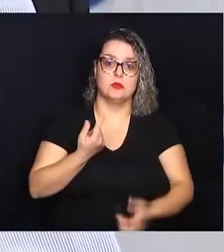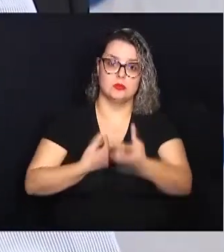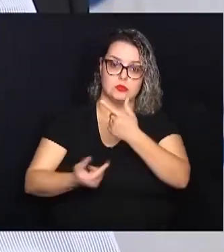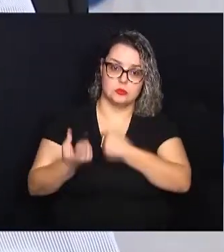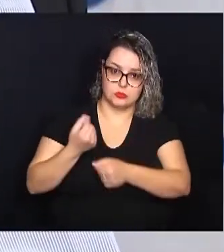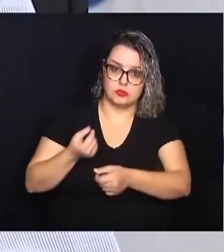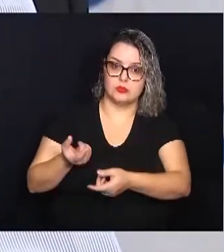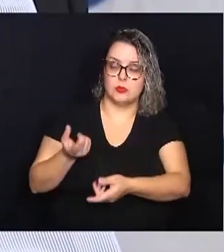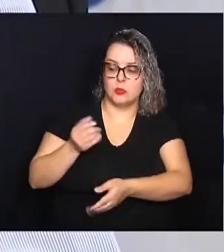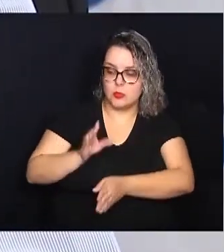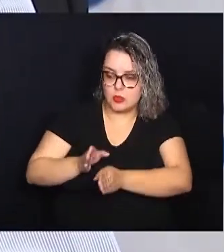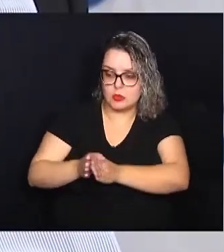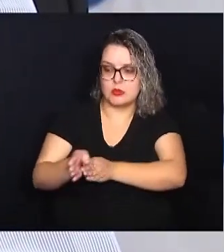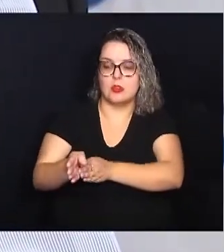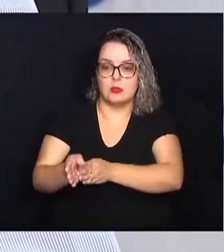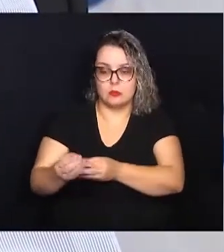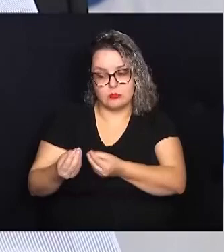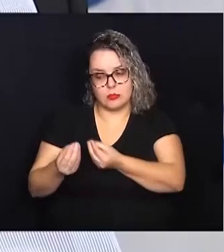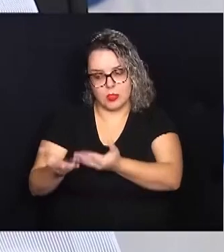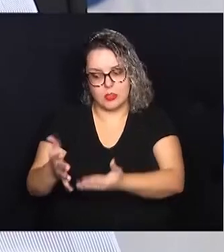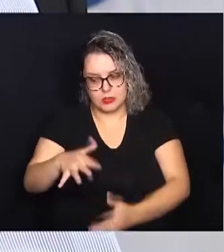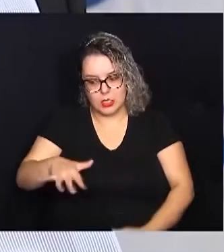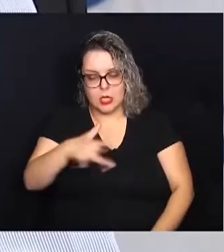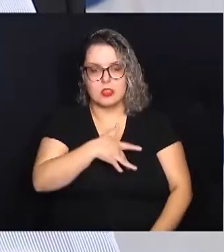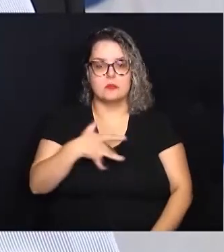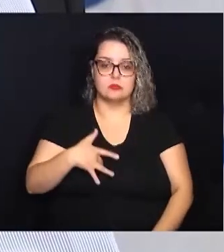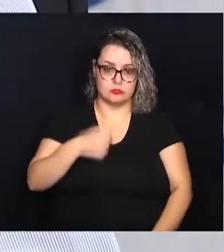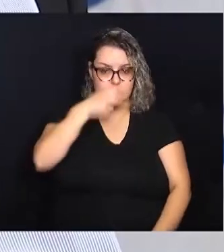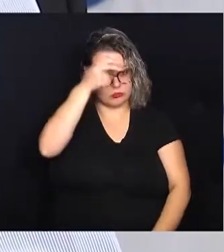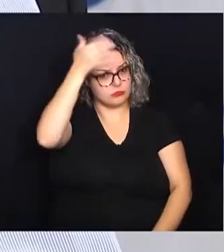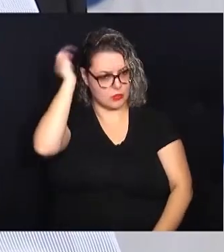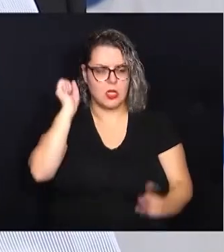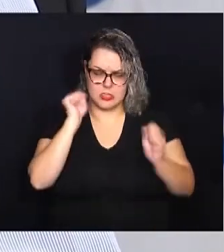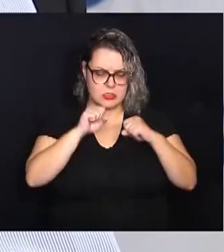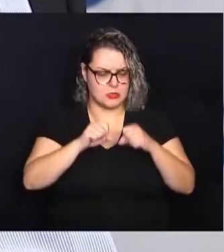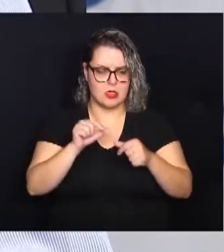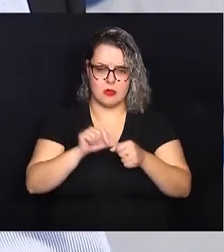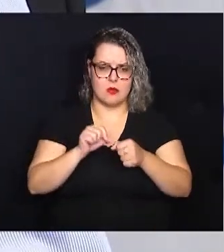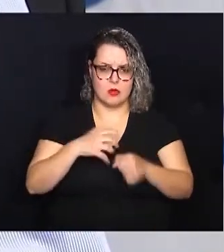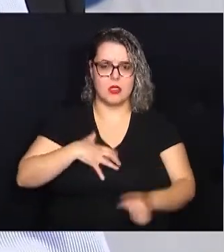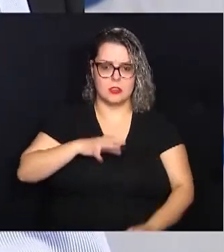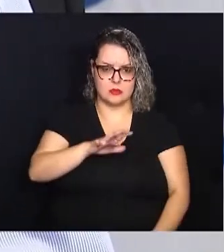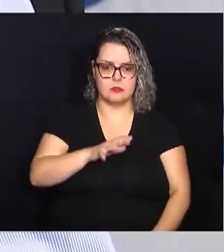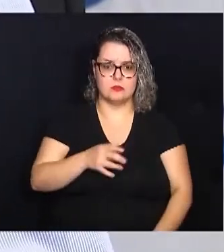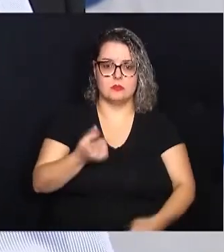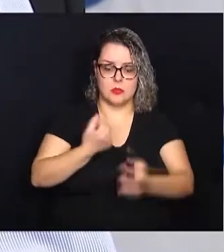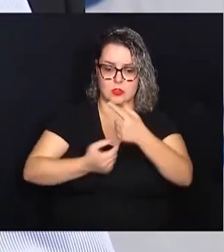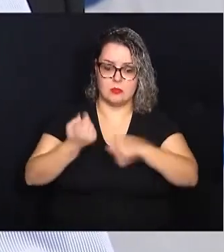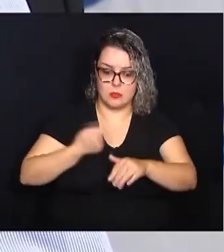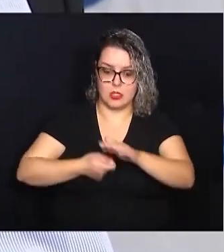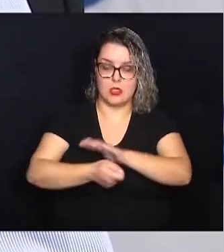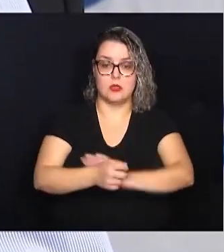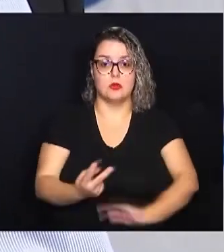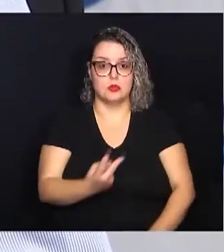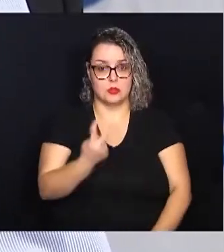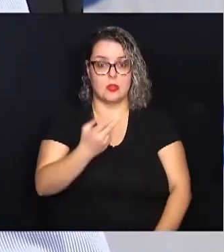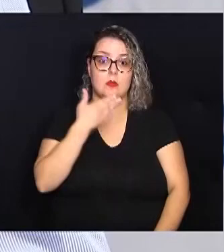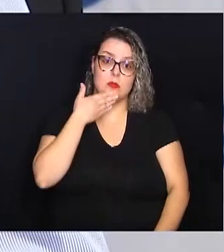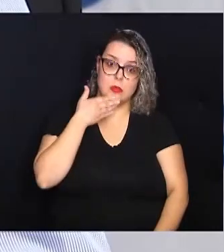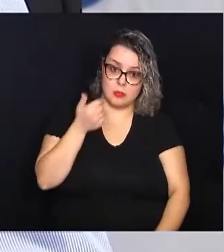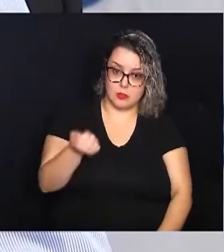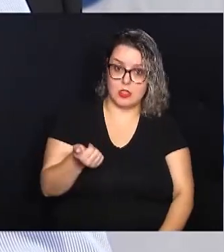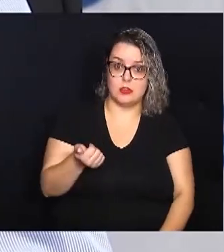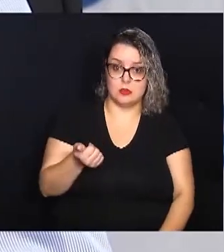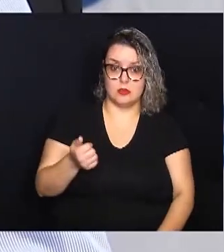que seja aplicado nessa área e ele disse que sim, vai fazer isso para investir esse valor para melhorar